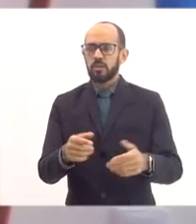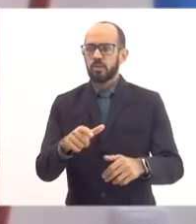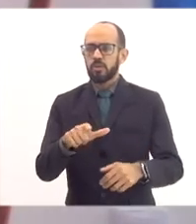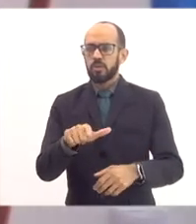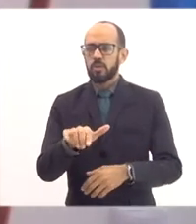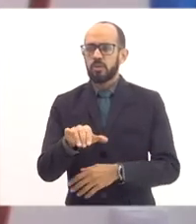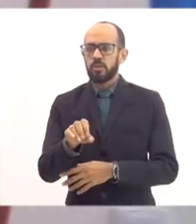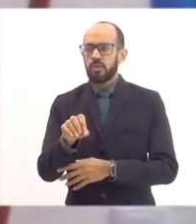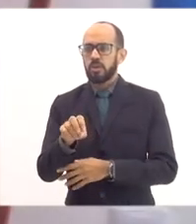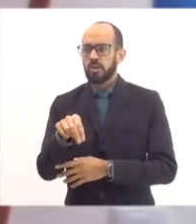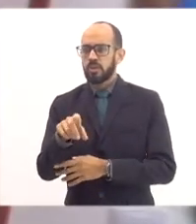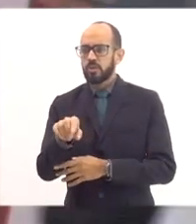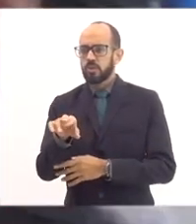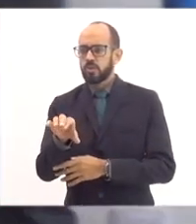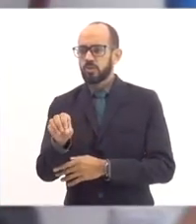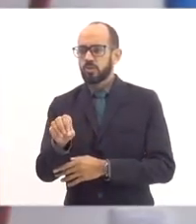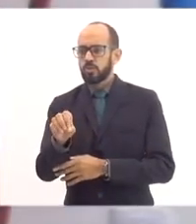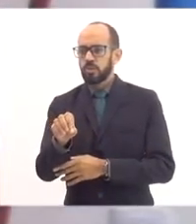Monteiro.